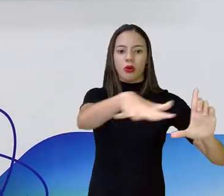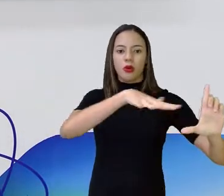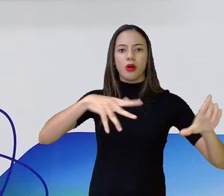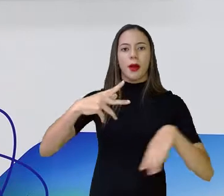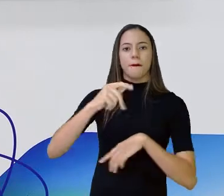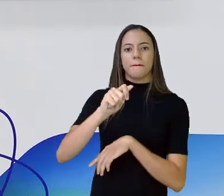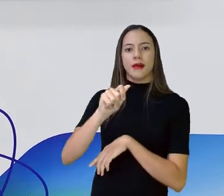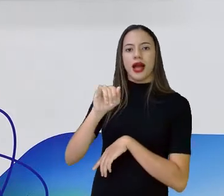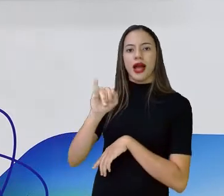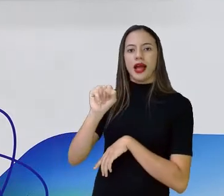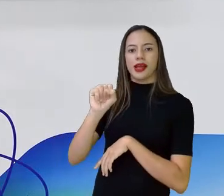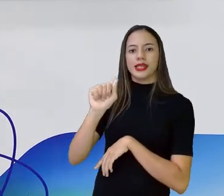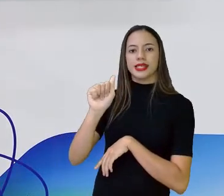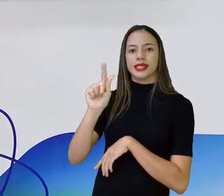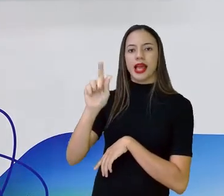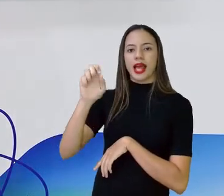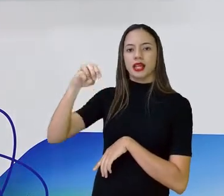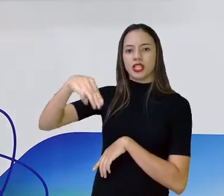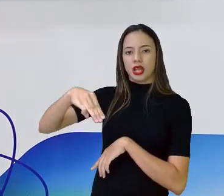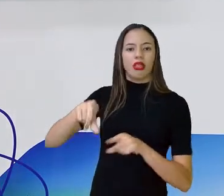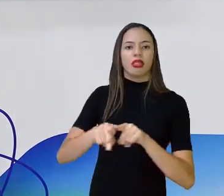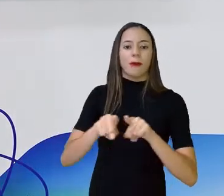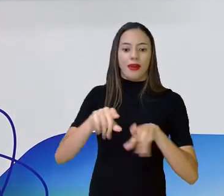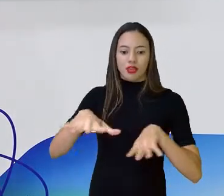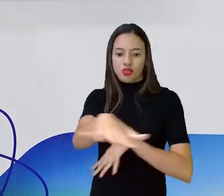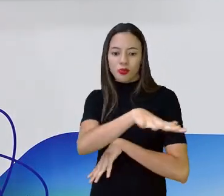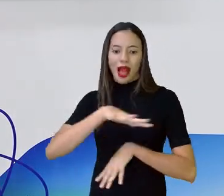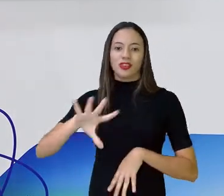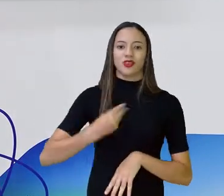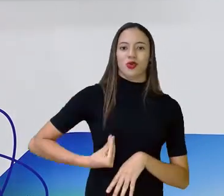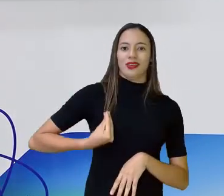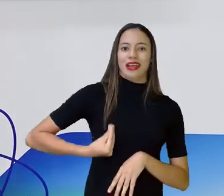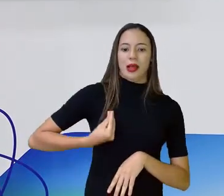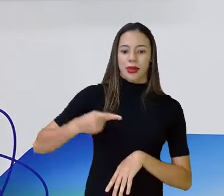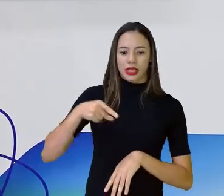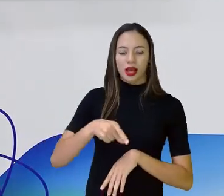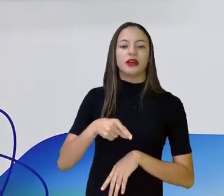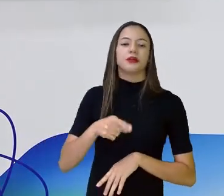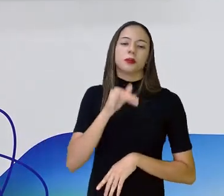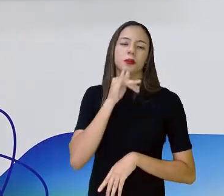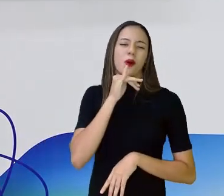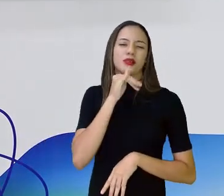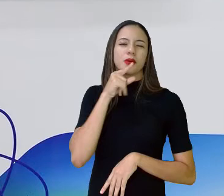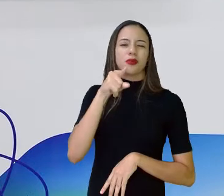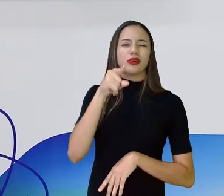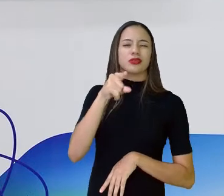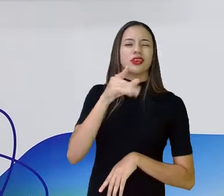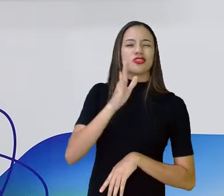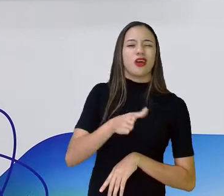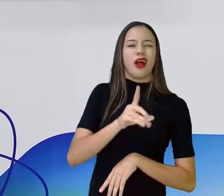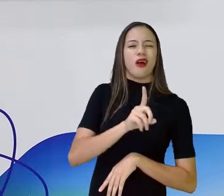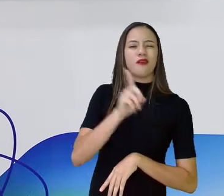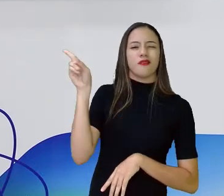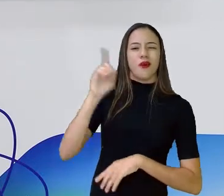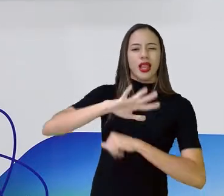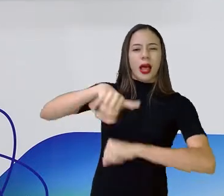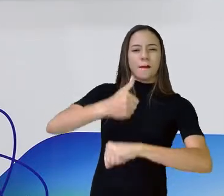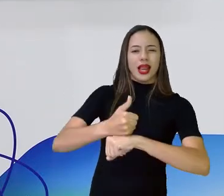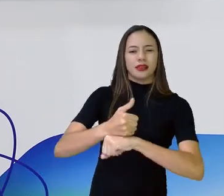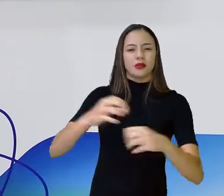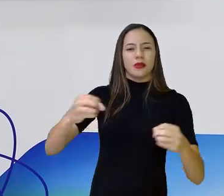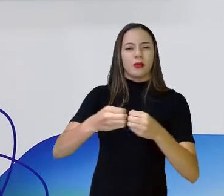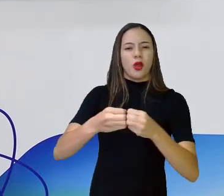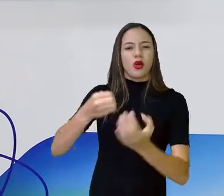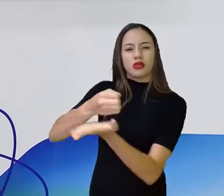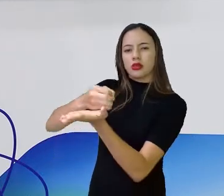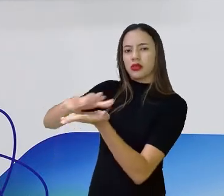natureza, transformando os espaços em que ele vai habitar. Então, se você circular, por exemplo, ali próximo à Praça do Marco Zero, você vai perceber que já